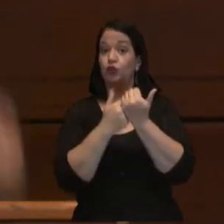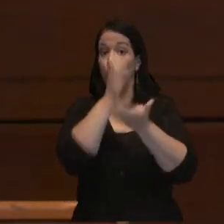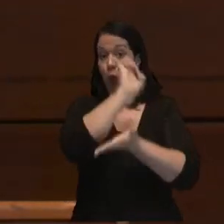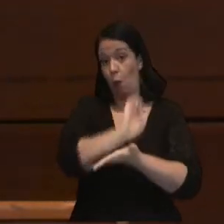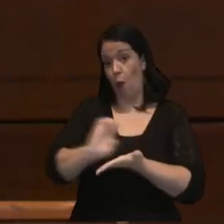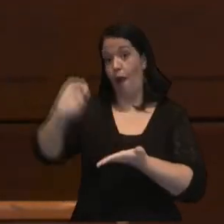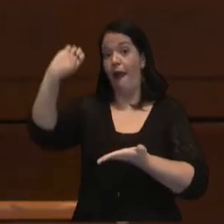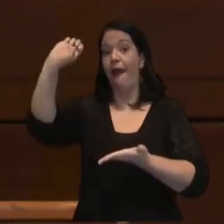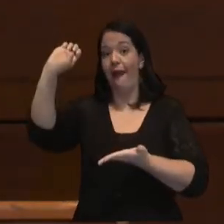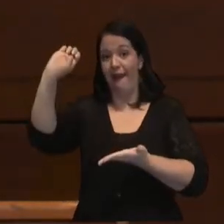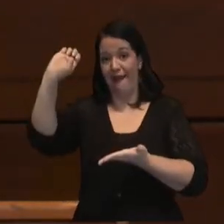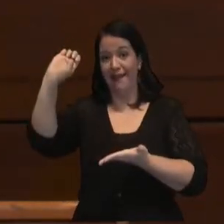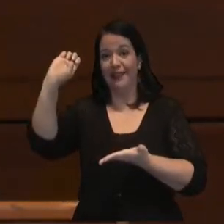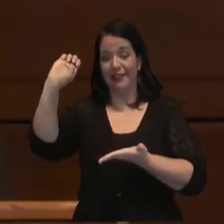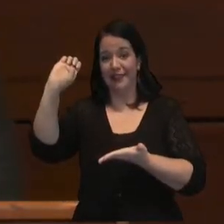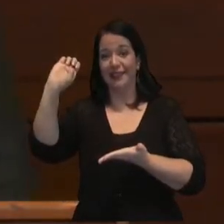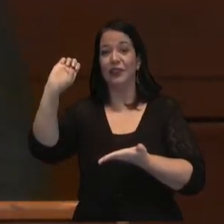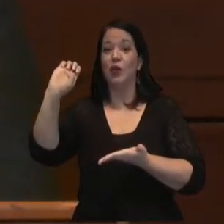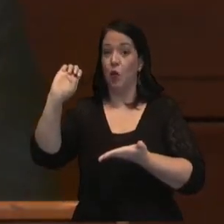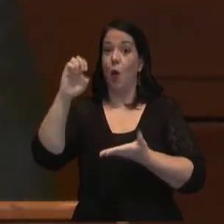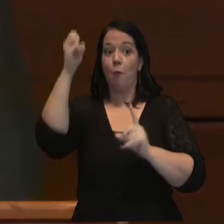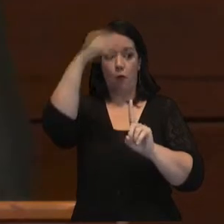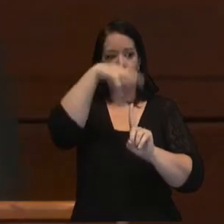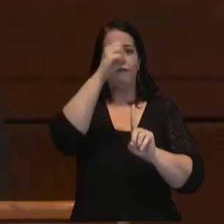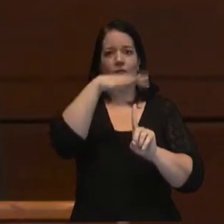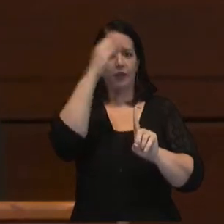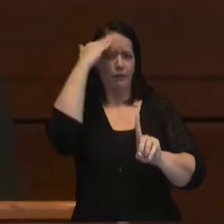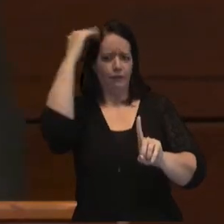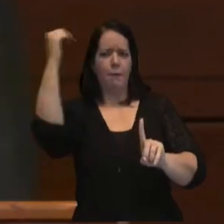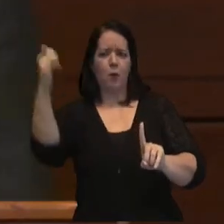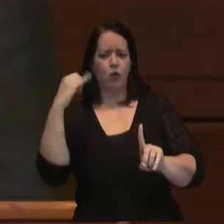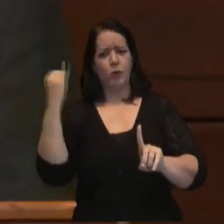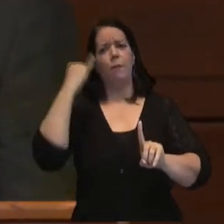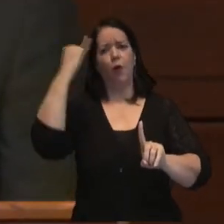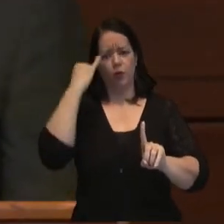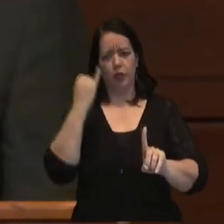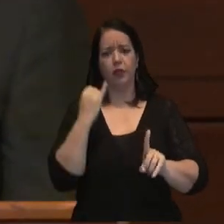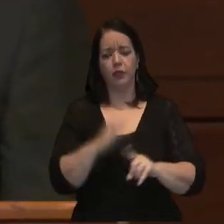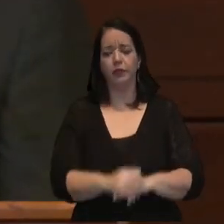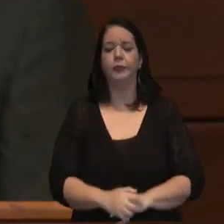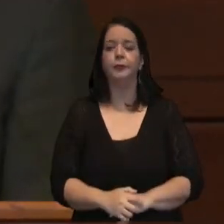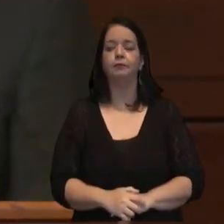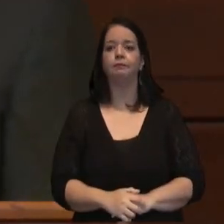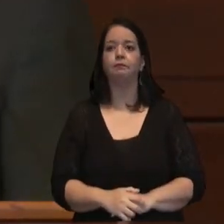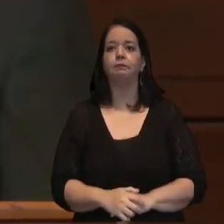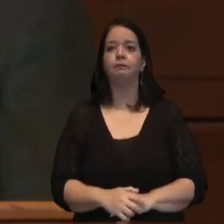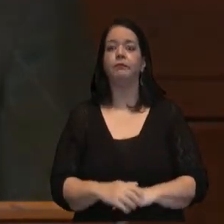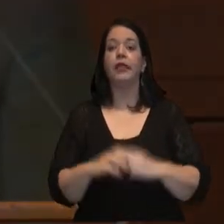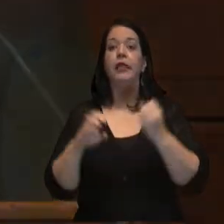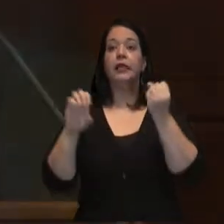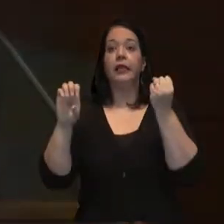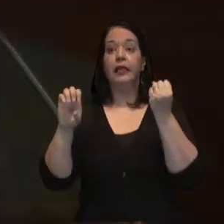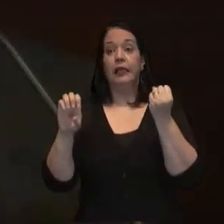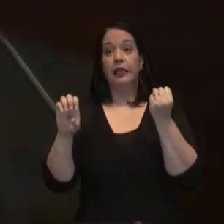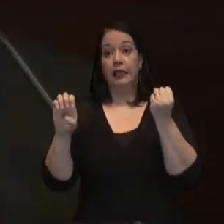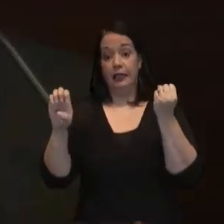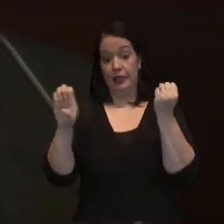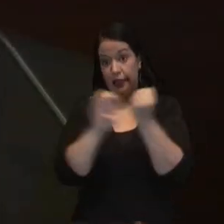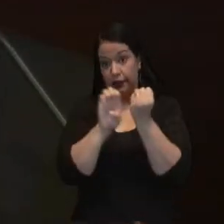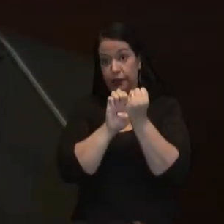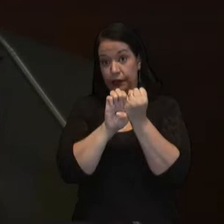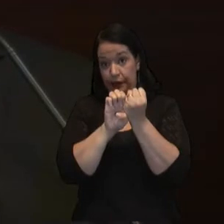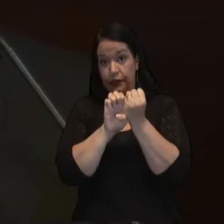grande profeta do Senhor. E Eliseu fez uma solicitação muito interessante para Elias, quando Elias